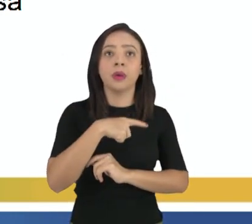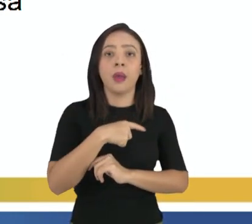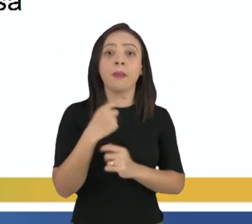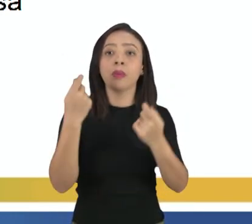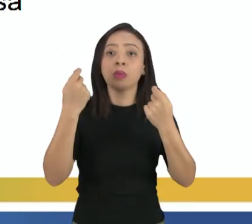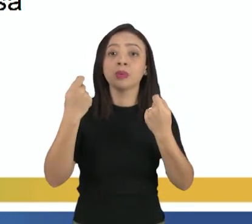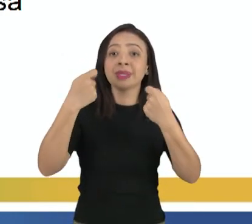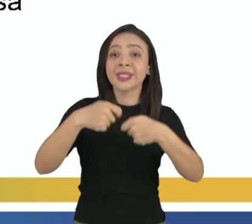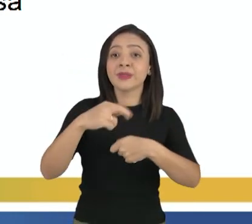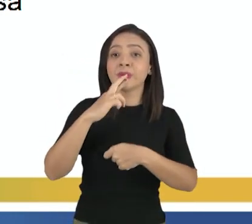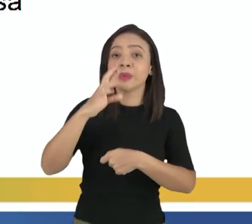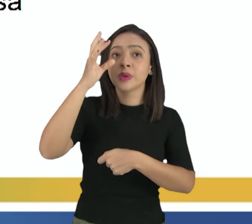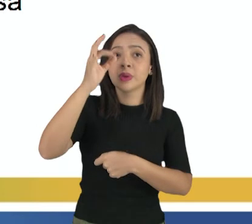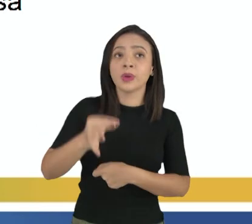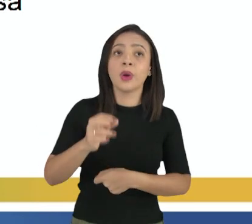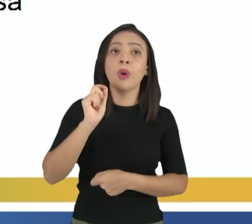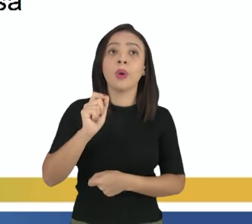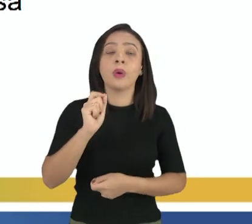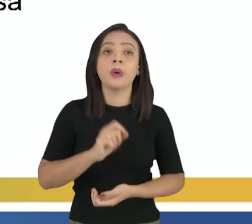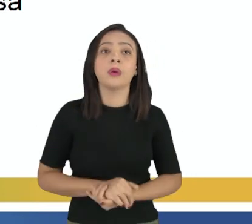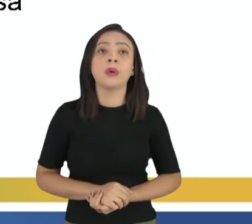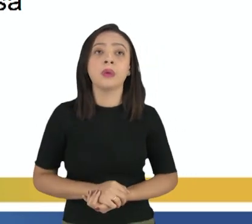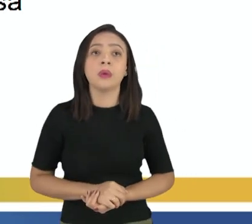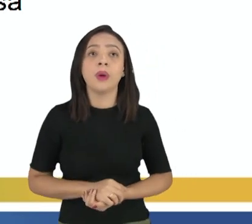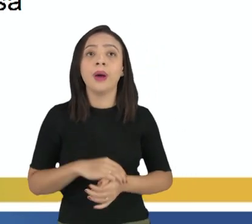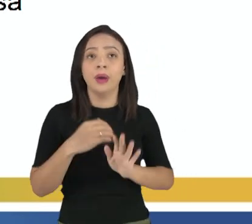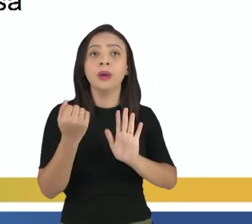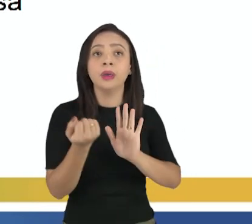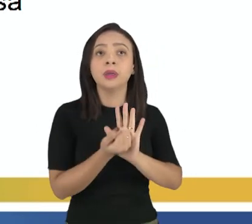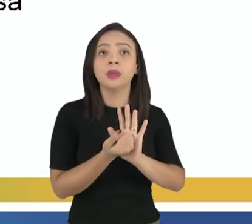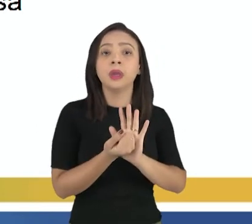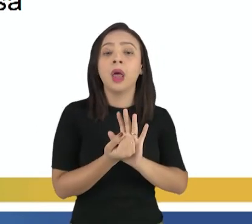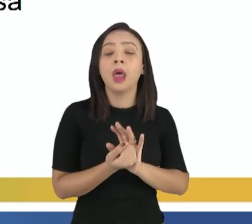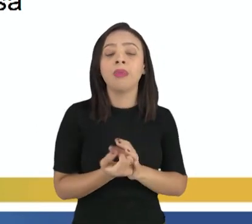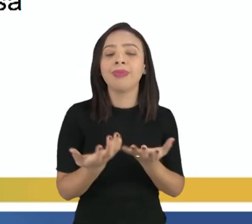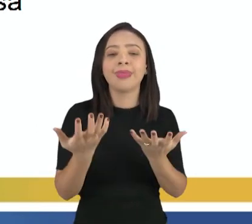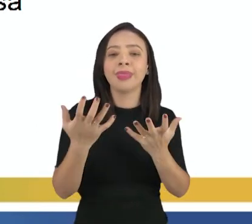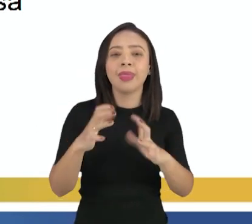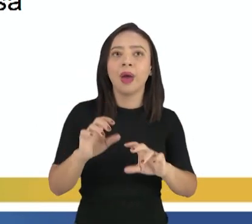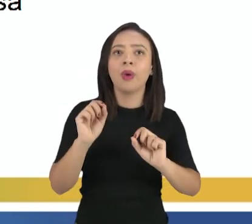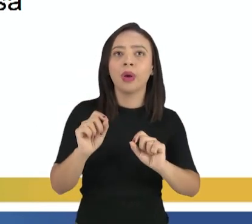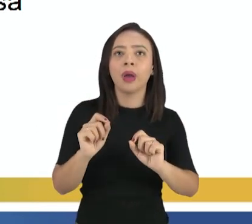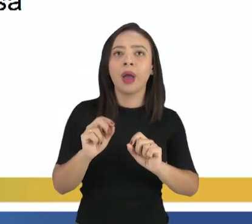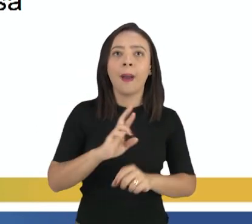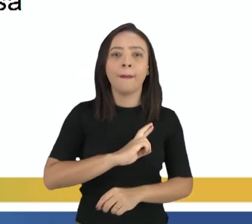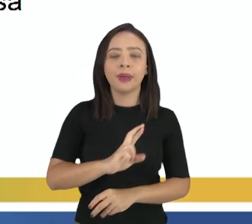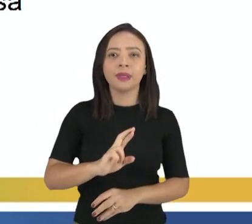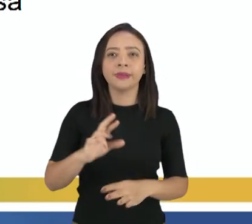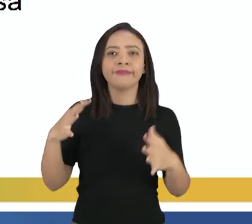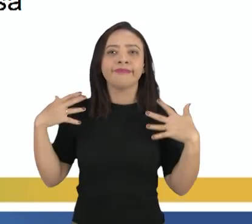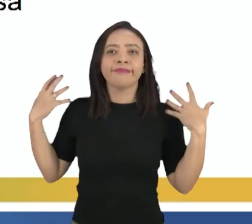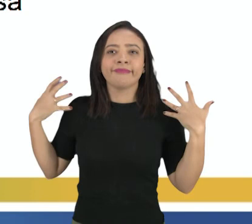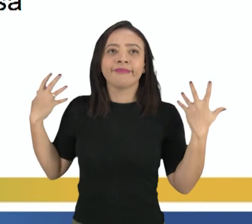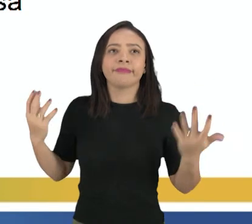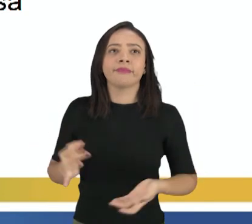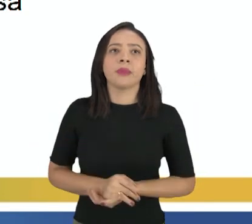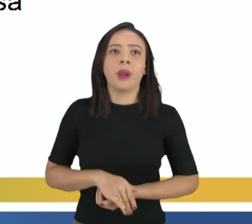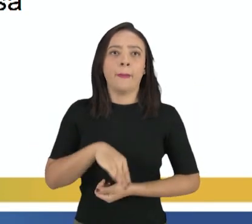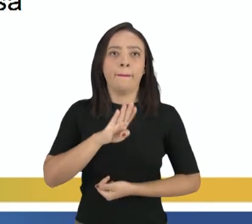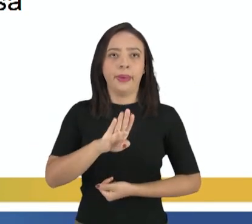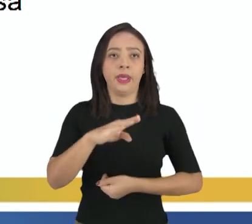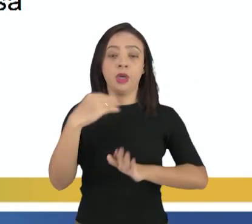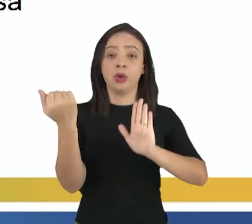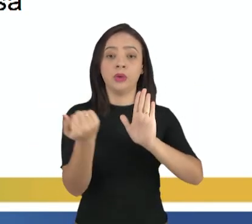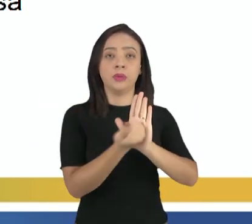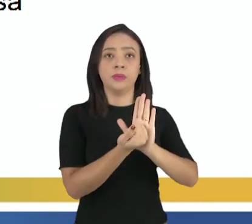afirmar que A. O slogan não procura representar um estado eufórico. B. O